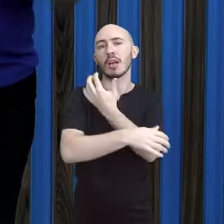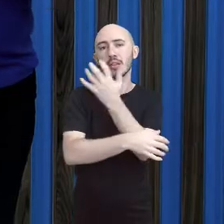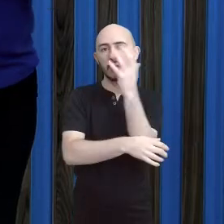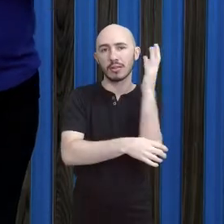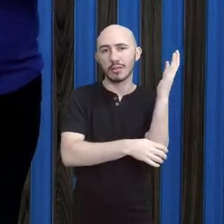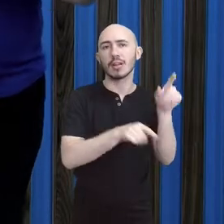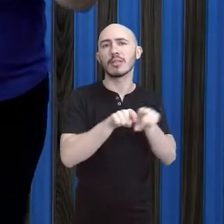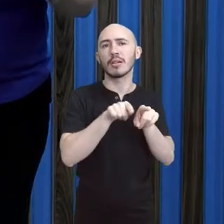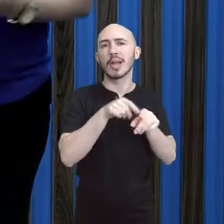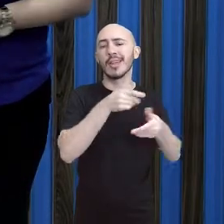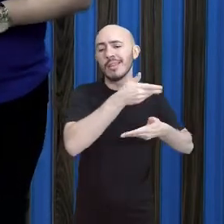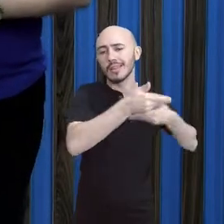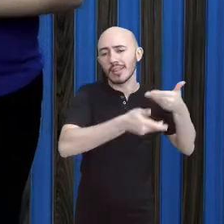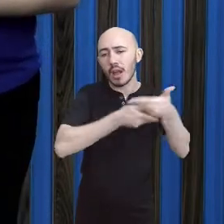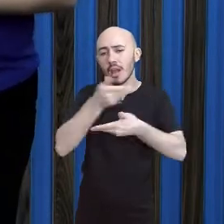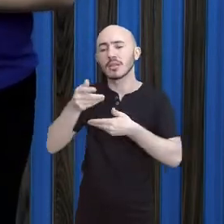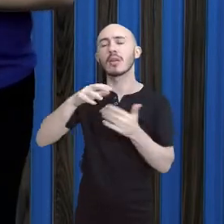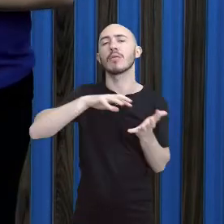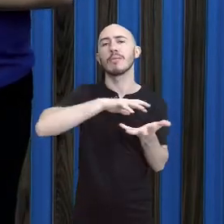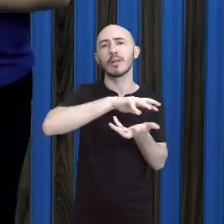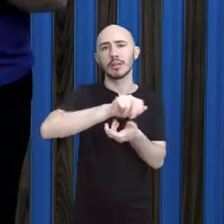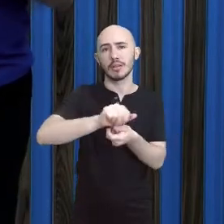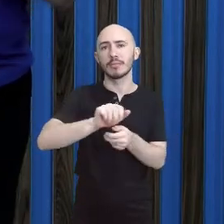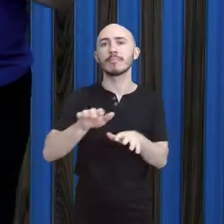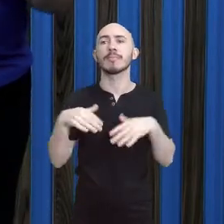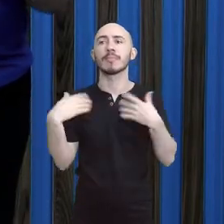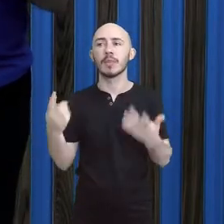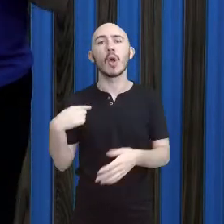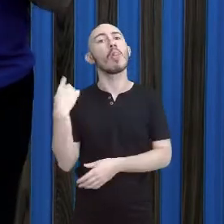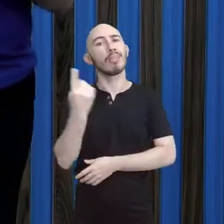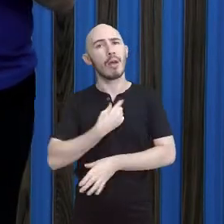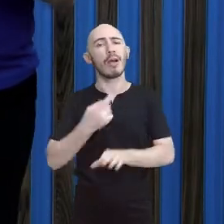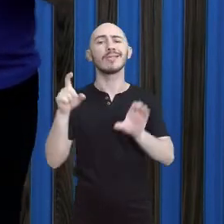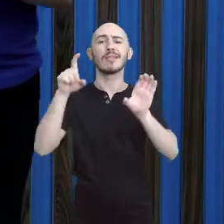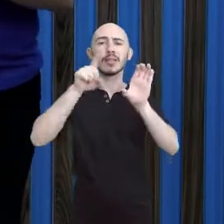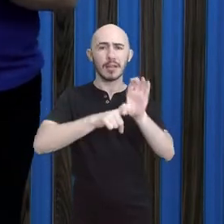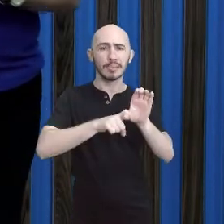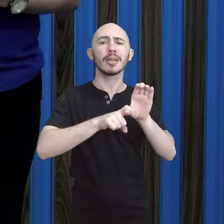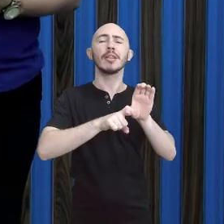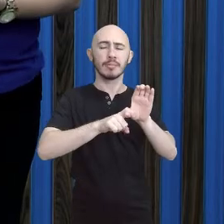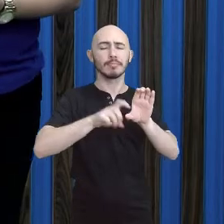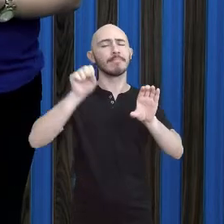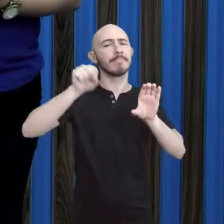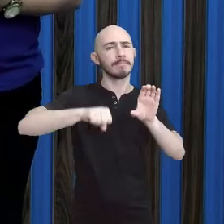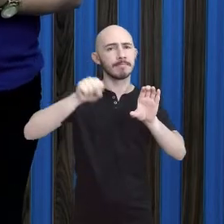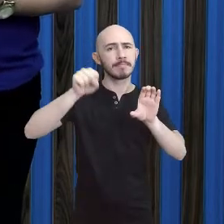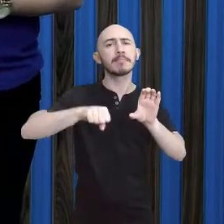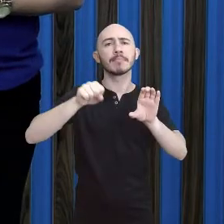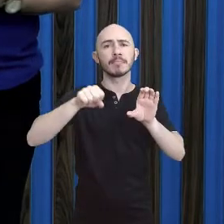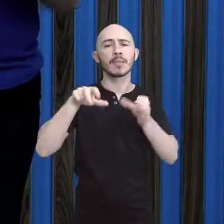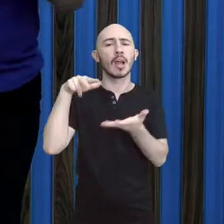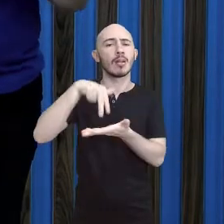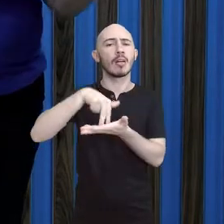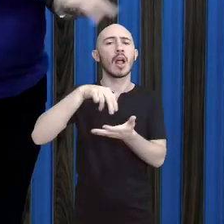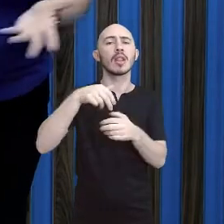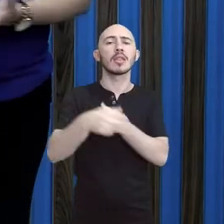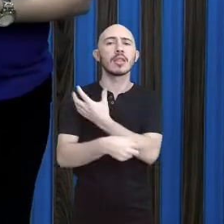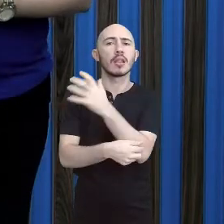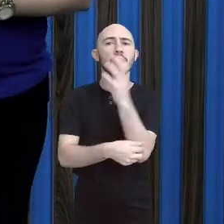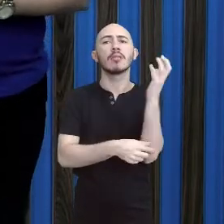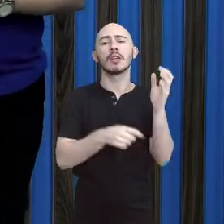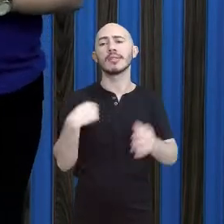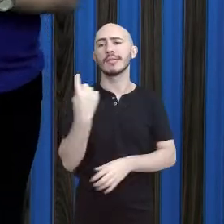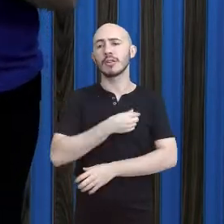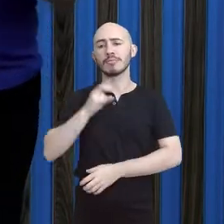e na dinâmica do nosso planeta. Porque nós dependemos dessa interação da natureza para estarmos